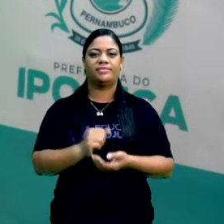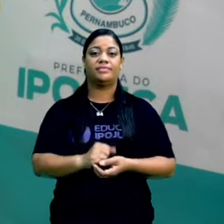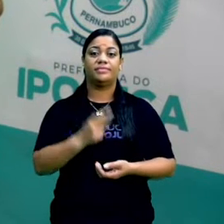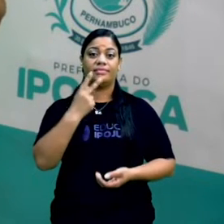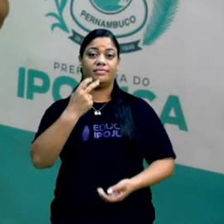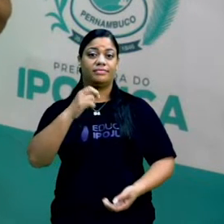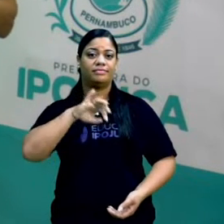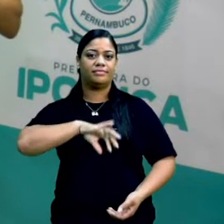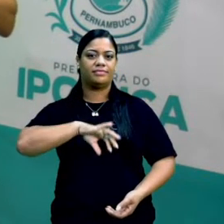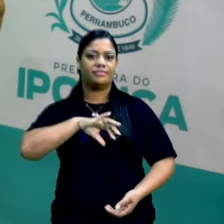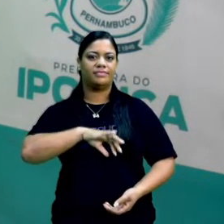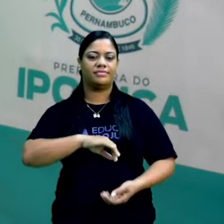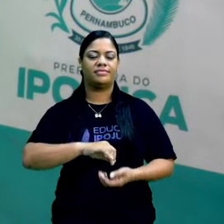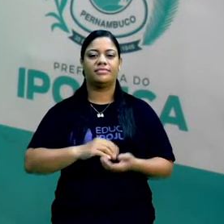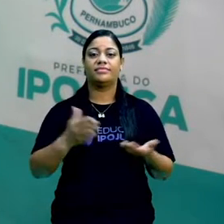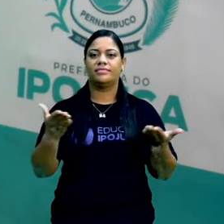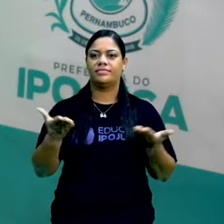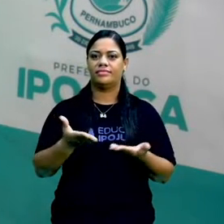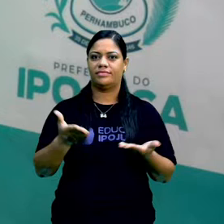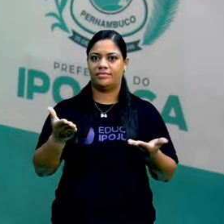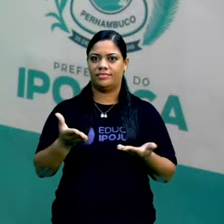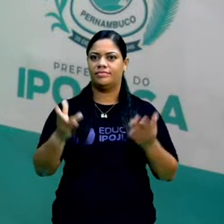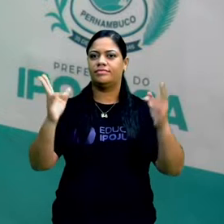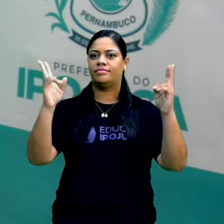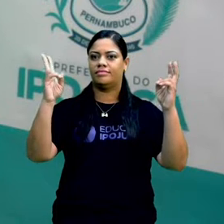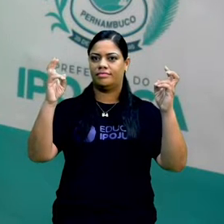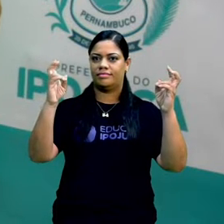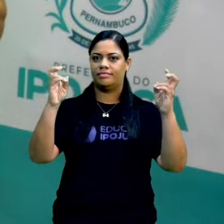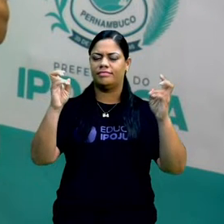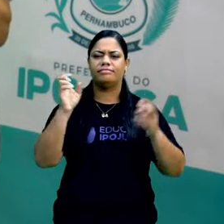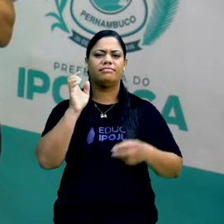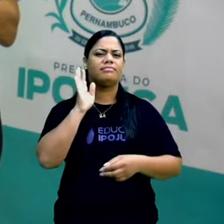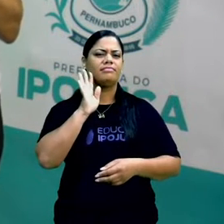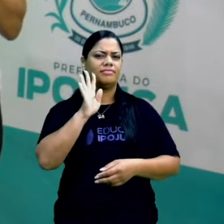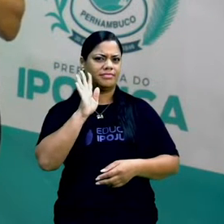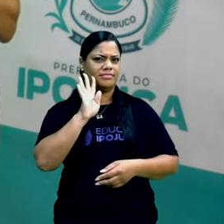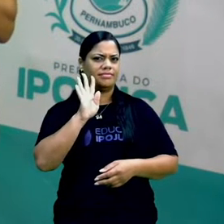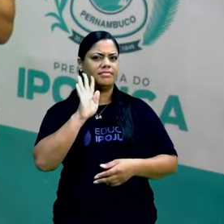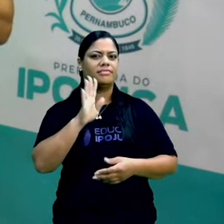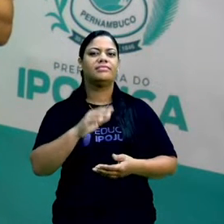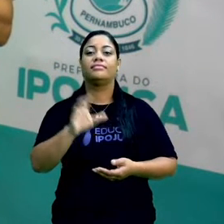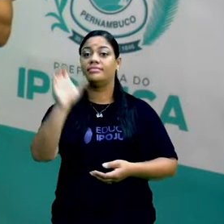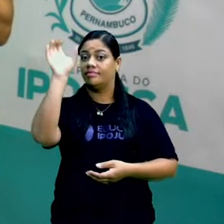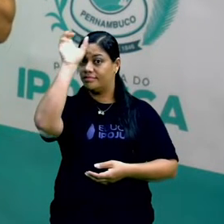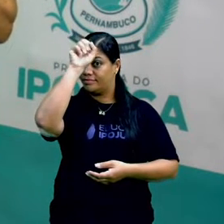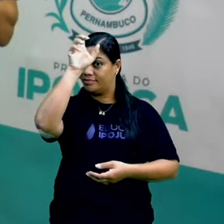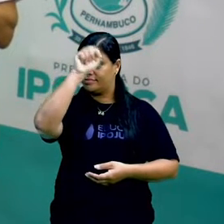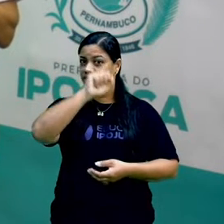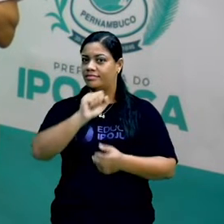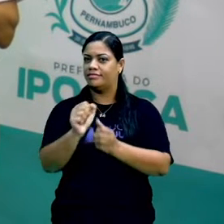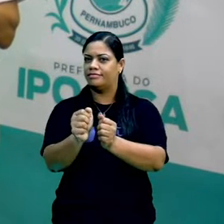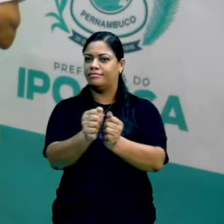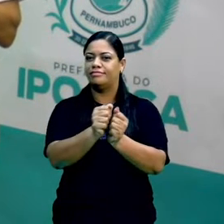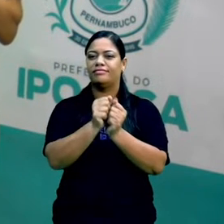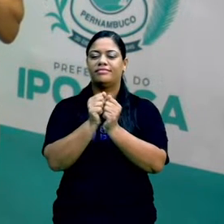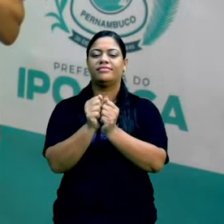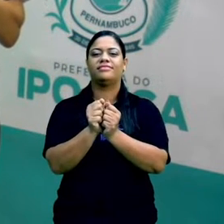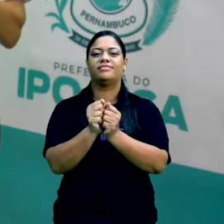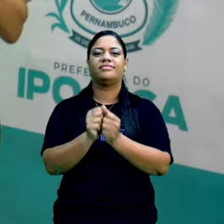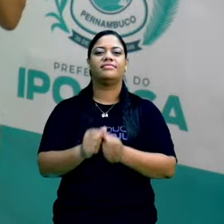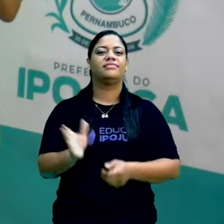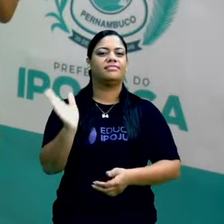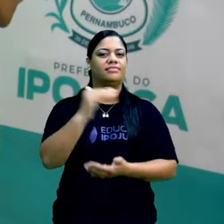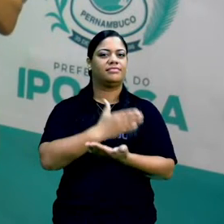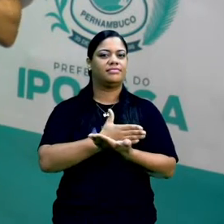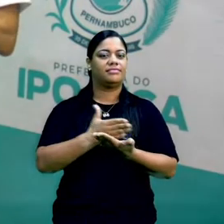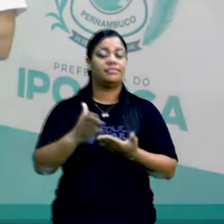língua portuguesa. E hoje eu trouxe um tema bem interessante para aprendermos juntos. Vamos